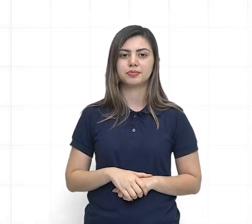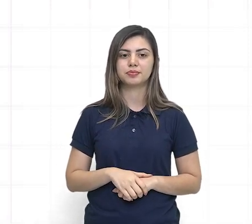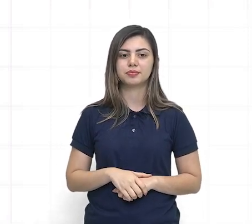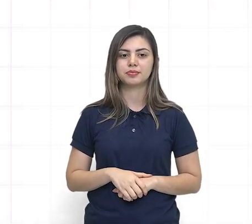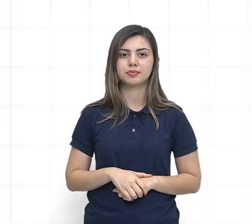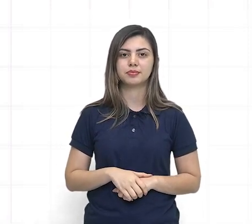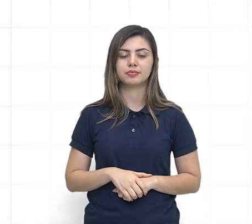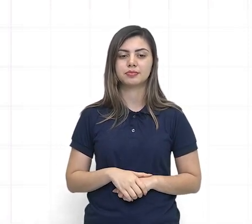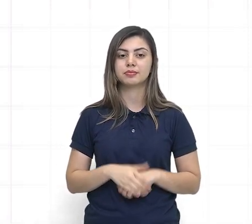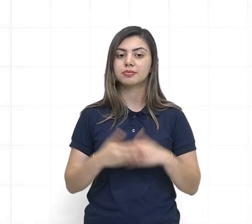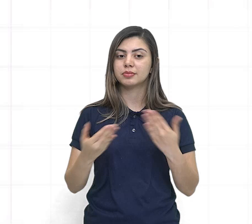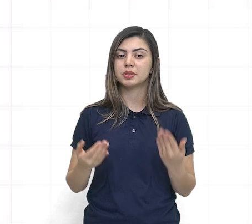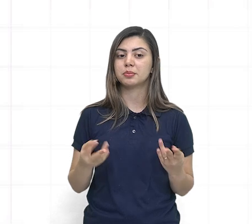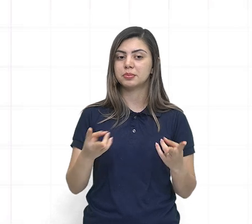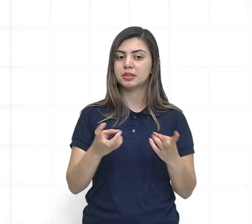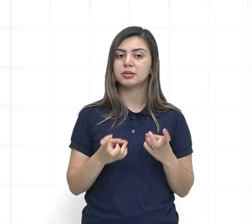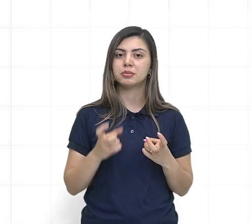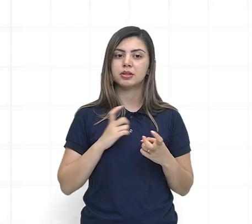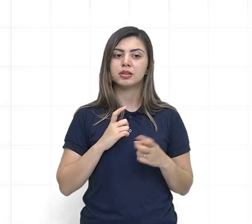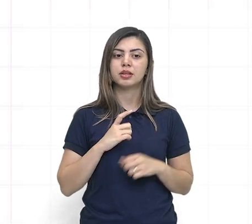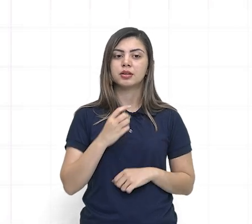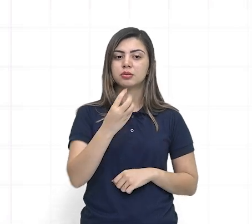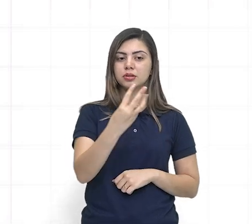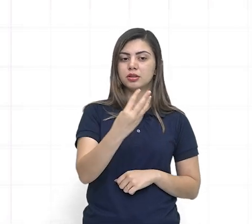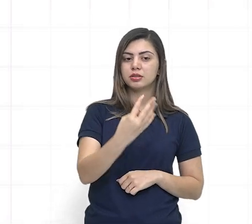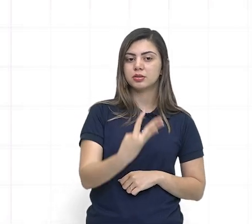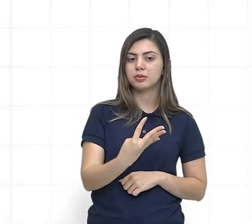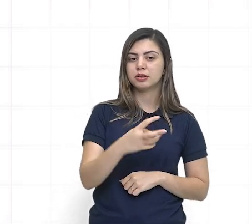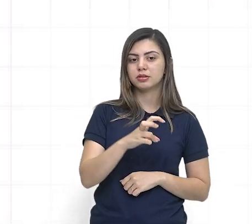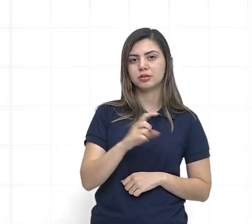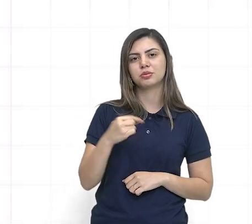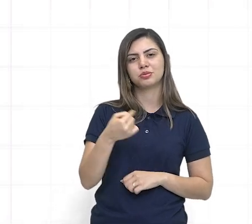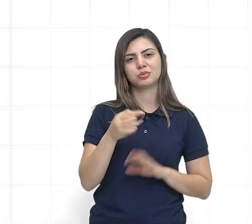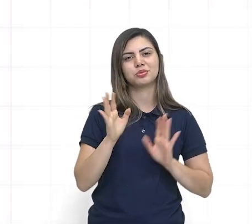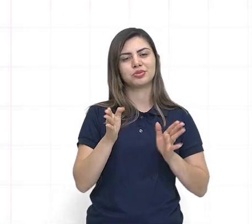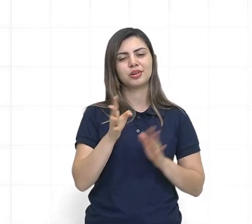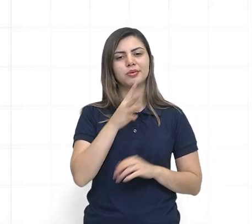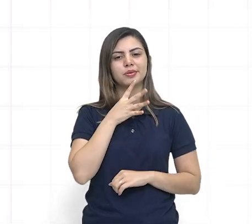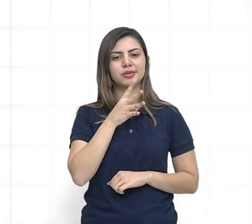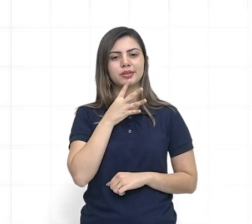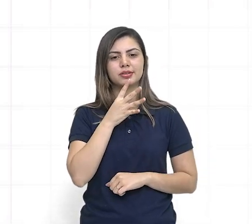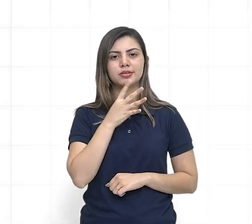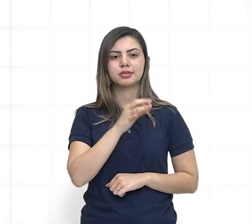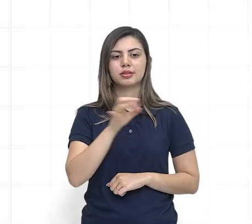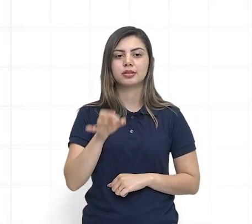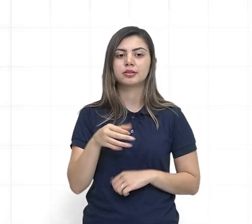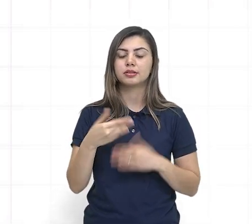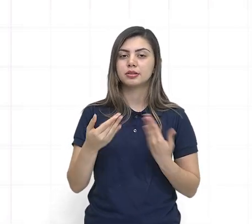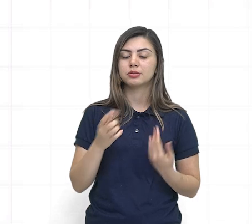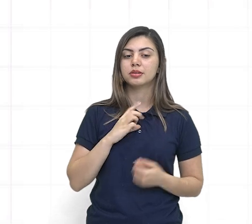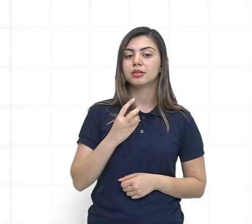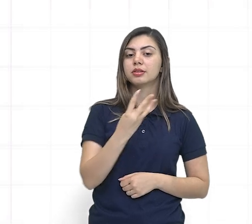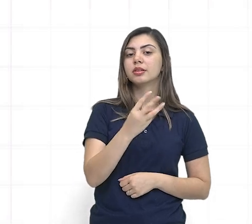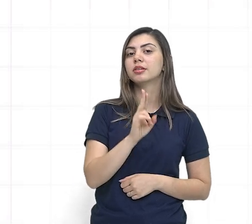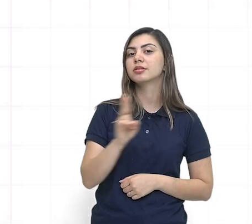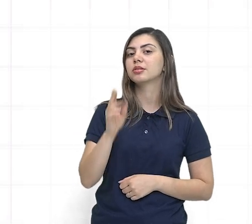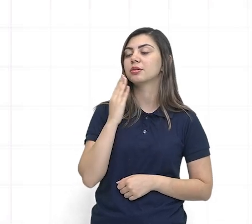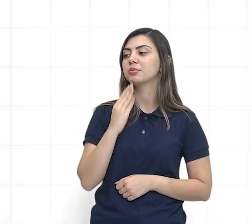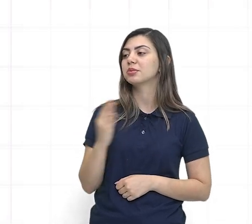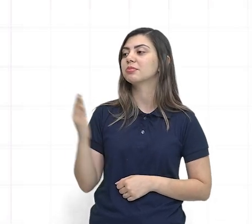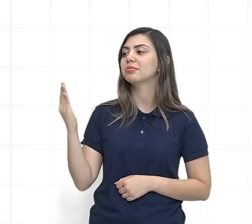Então esses 3 primeiros aqui, nós estamos mais familiarizados com eles, né? Quando ele tem 3 lados, ele é chamado